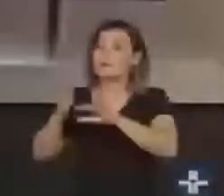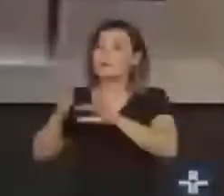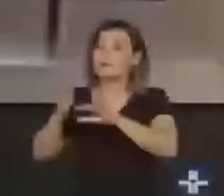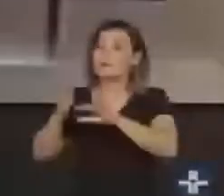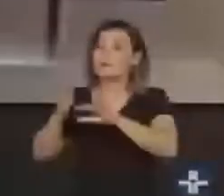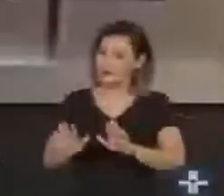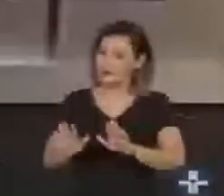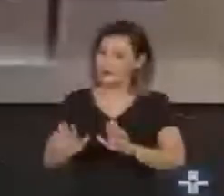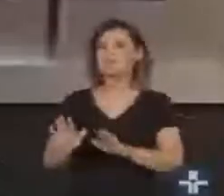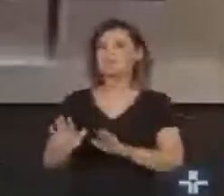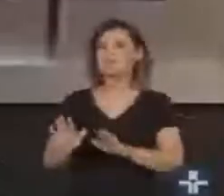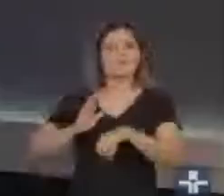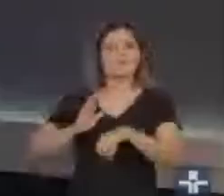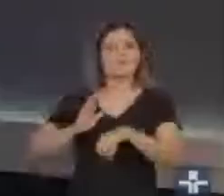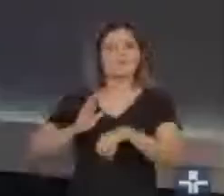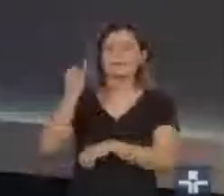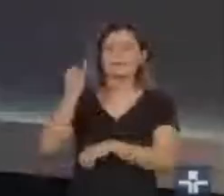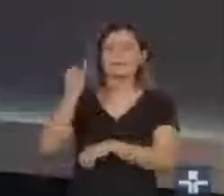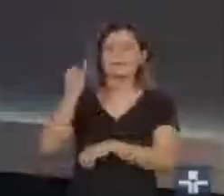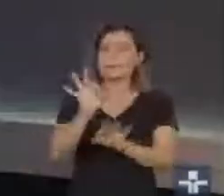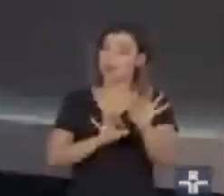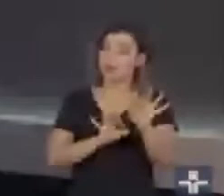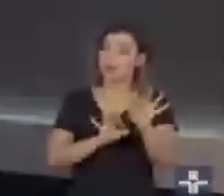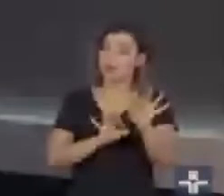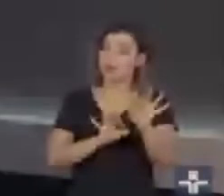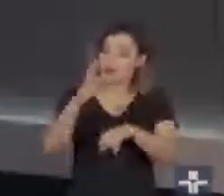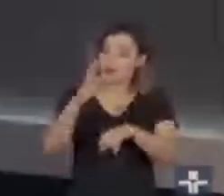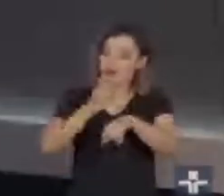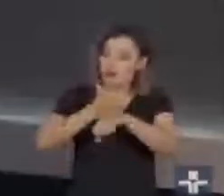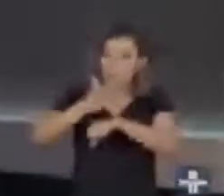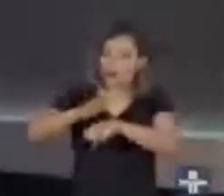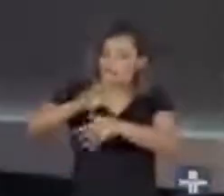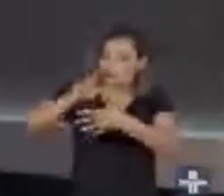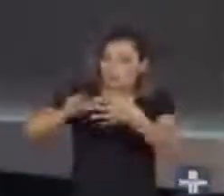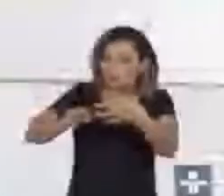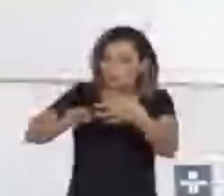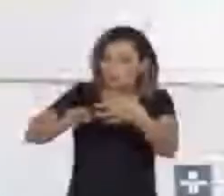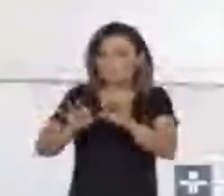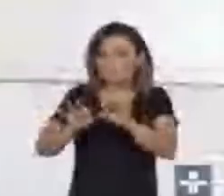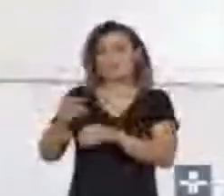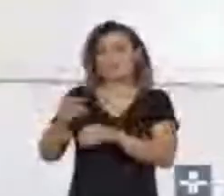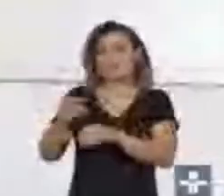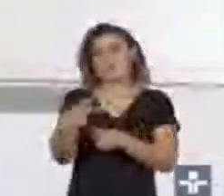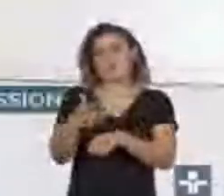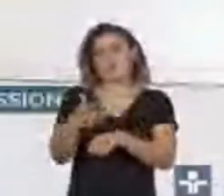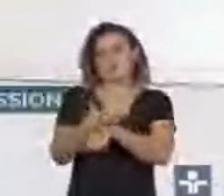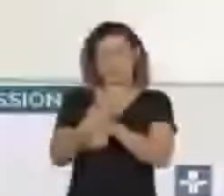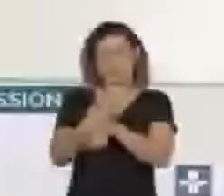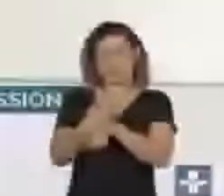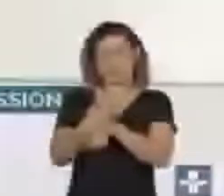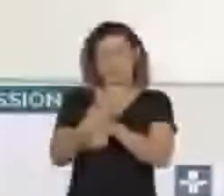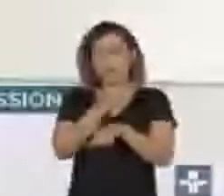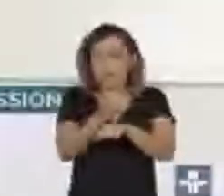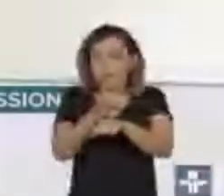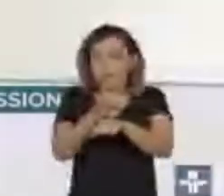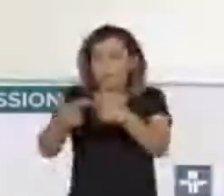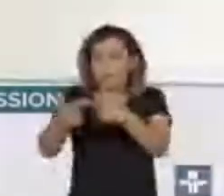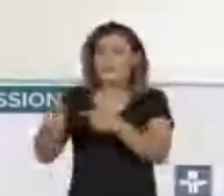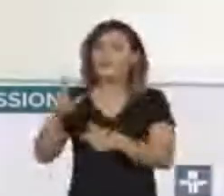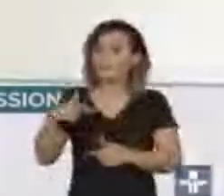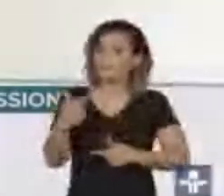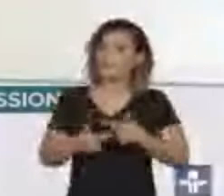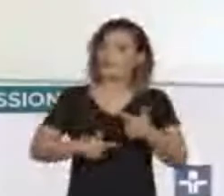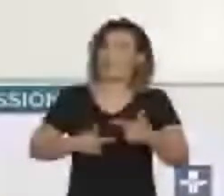mais importante, se preparar para essa busca. Então, eu brinco que procurar emprego dá trabalho,